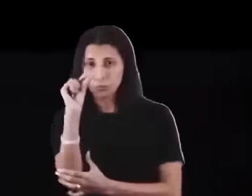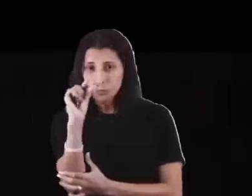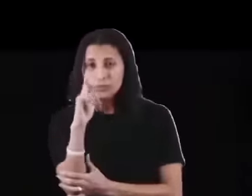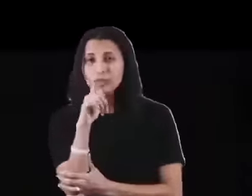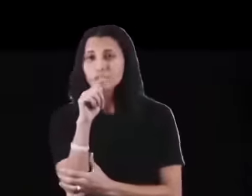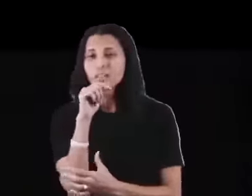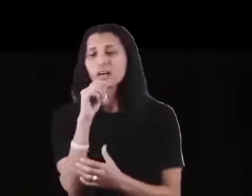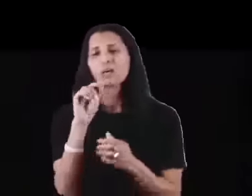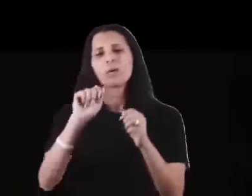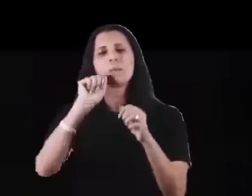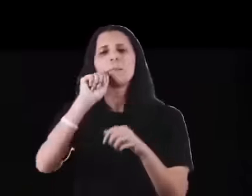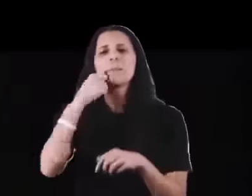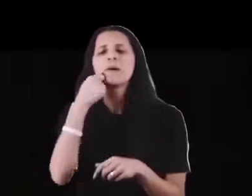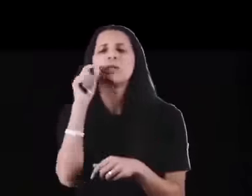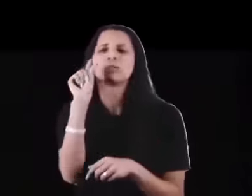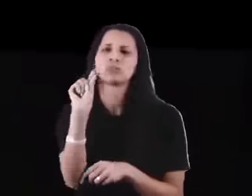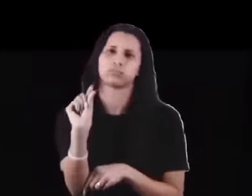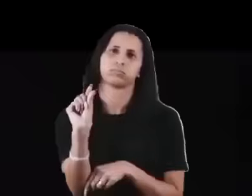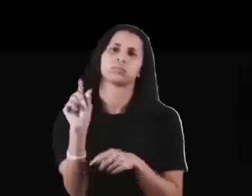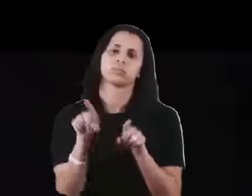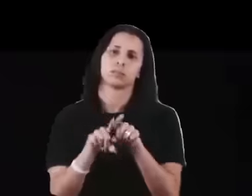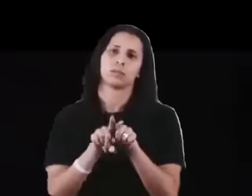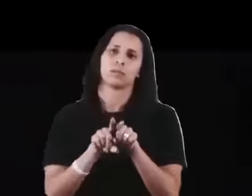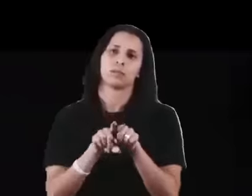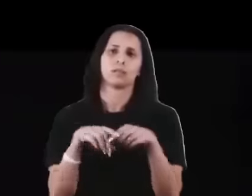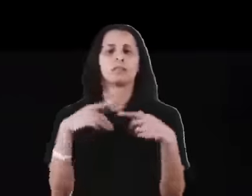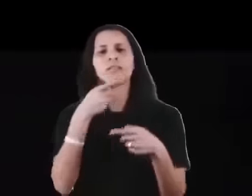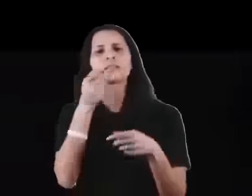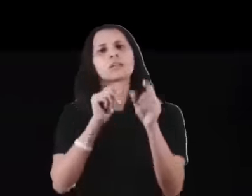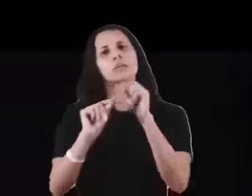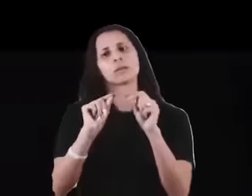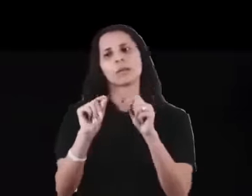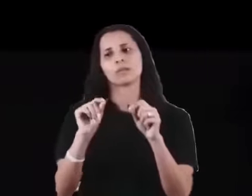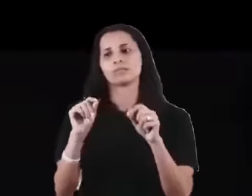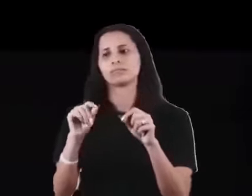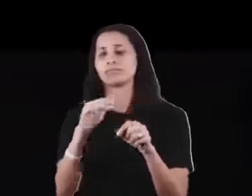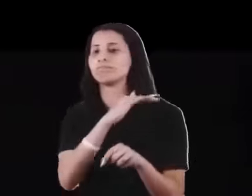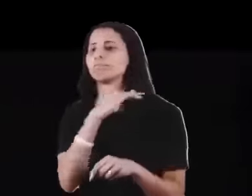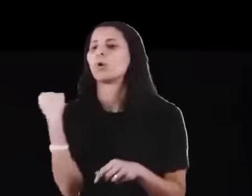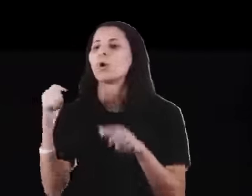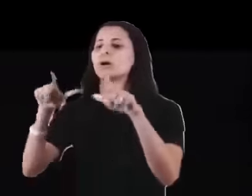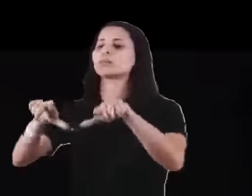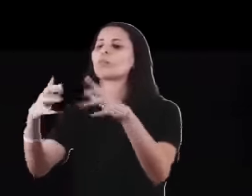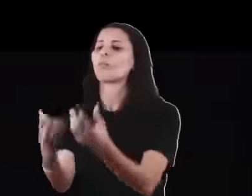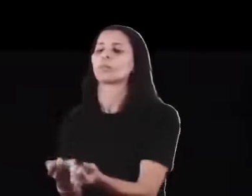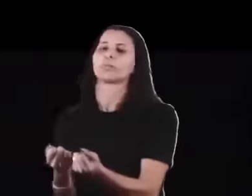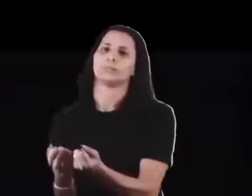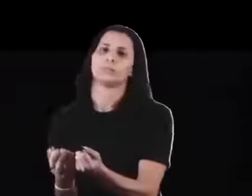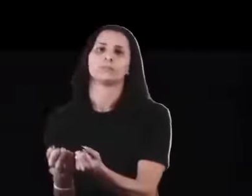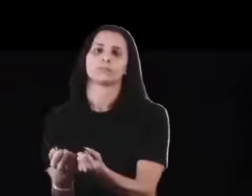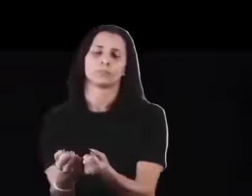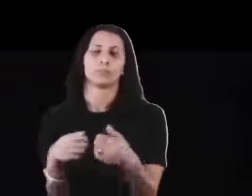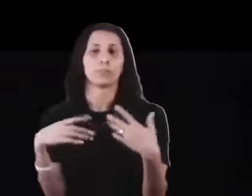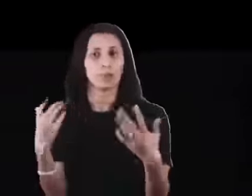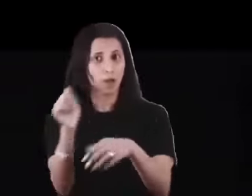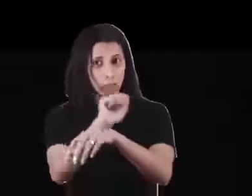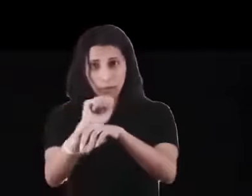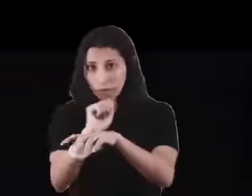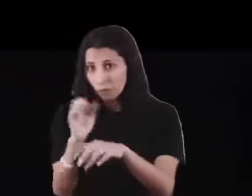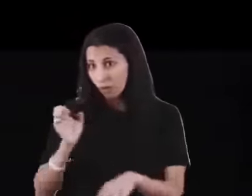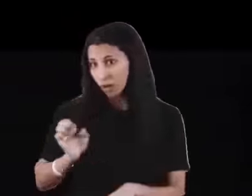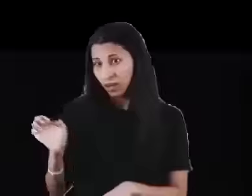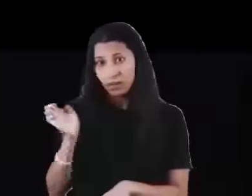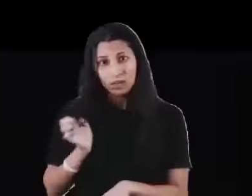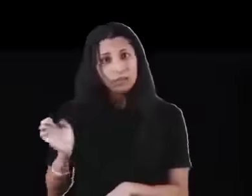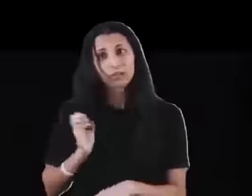e um taco de pão disse assim morra no deserto foi isso que ele disse para dar o sendo Abraão riquíssimo